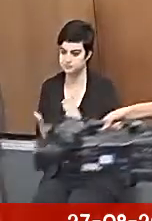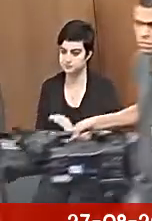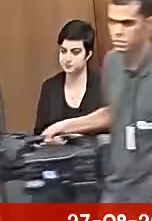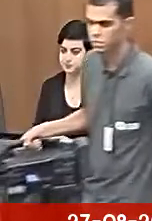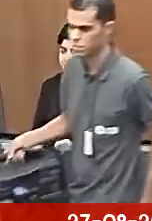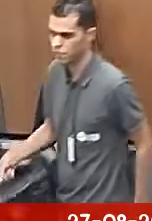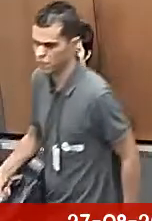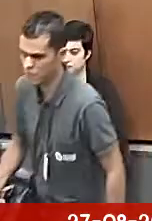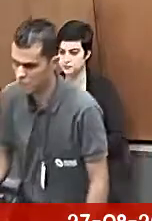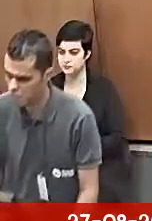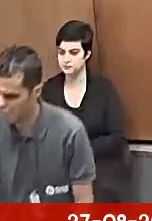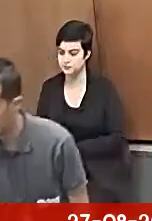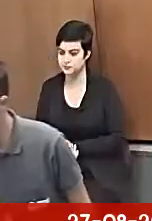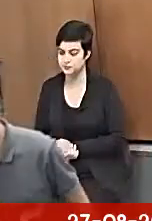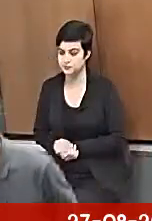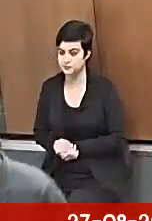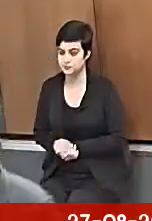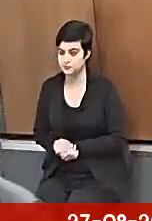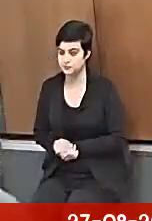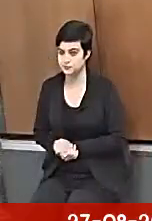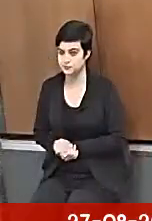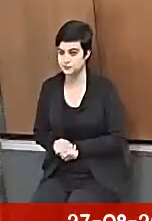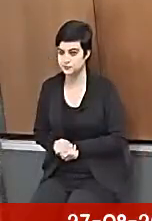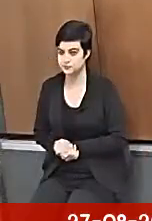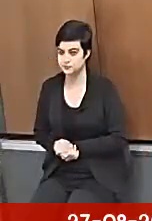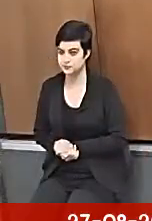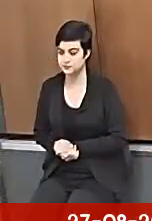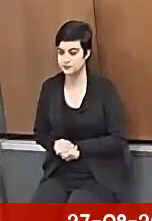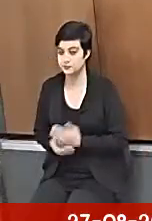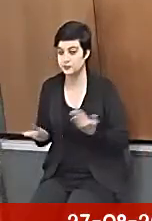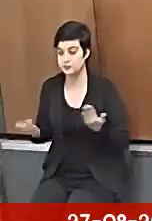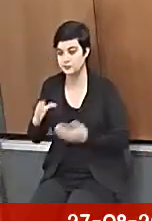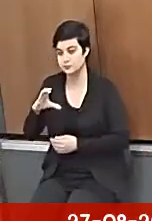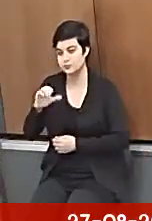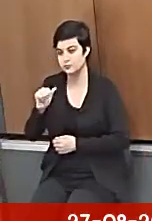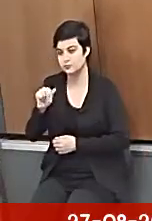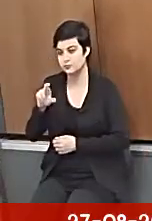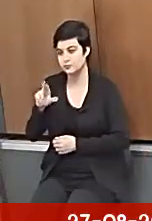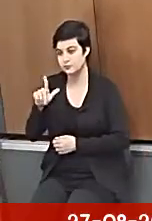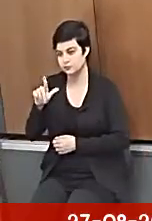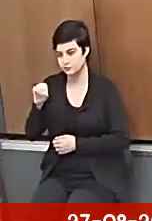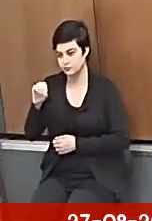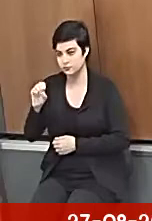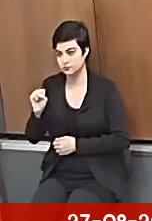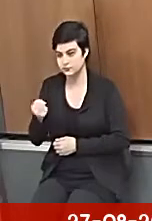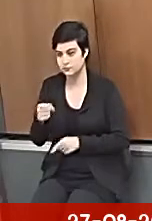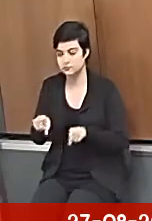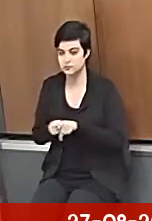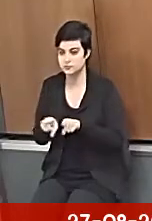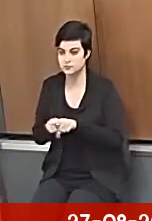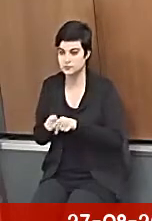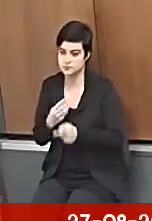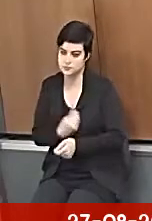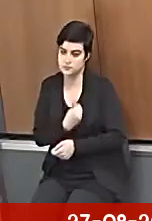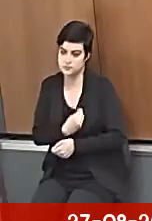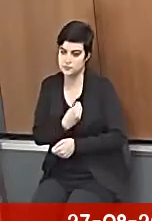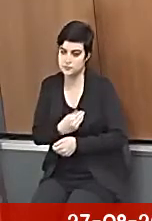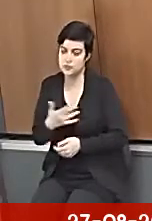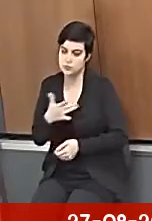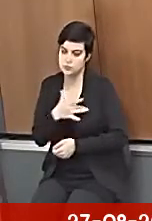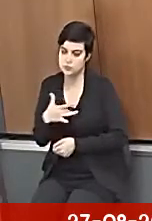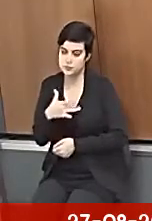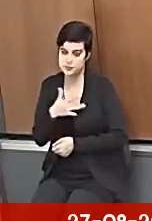o passo então a palavra focado na sequência carlos eduardo conselheiro efetivo sócio torcedor do cruzeiro esporte clube